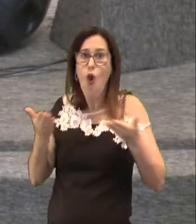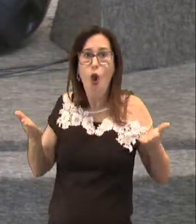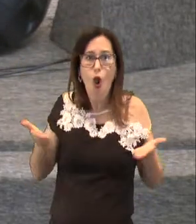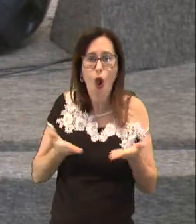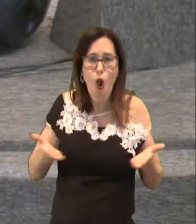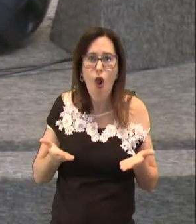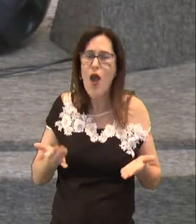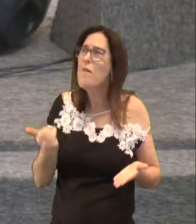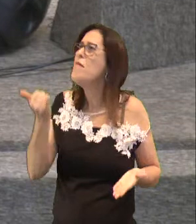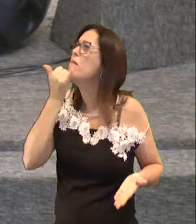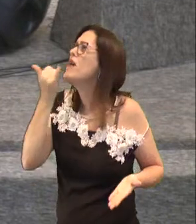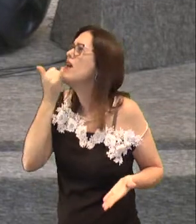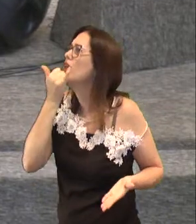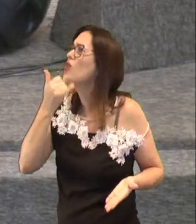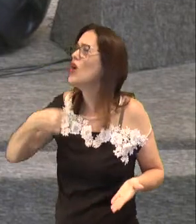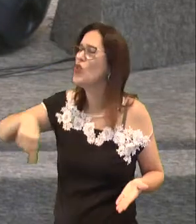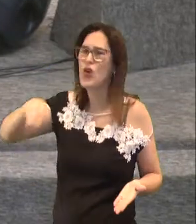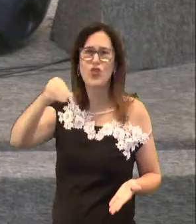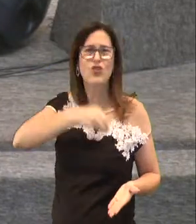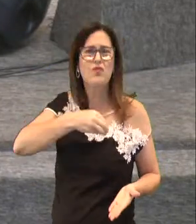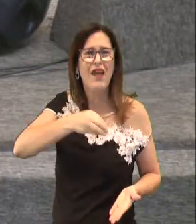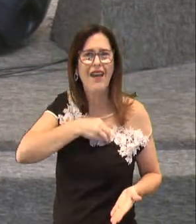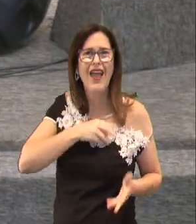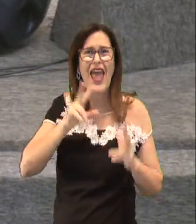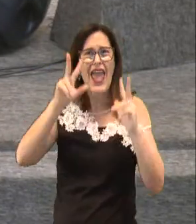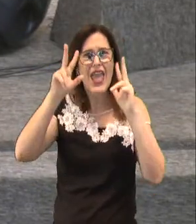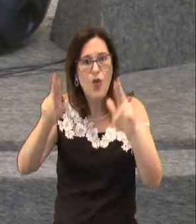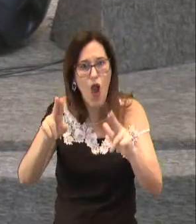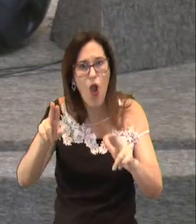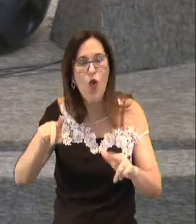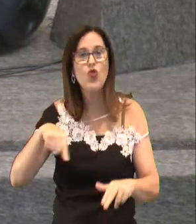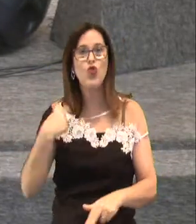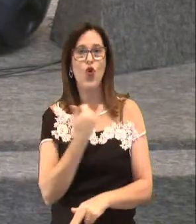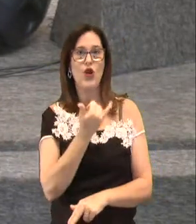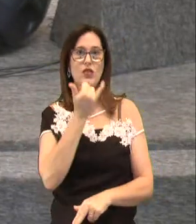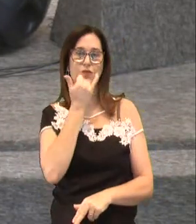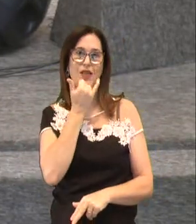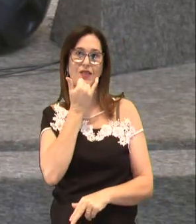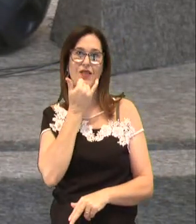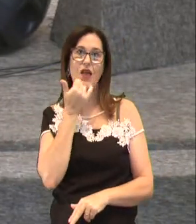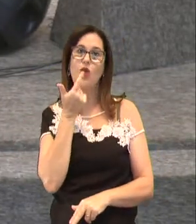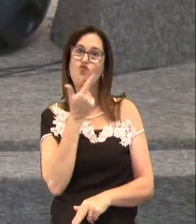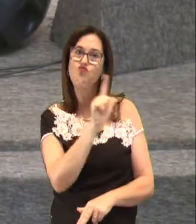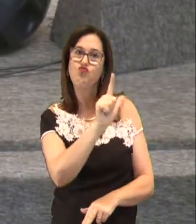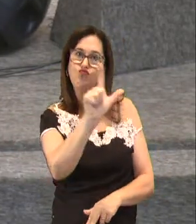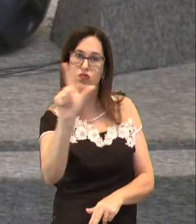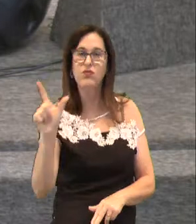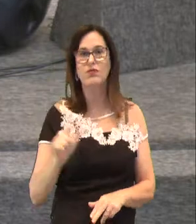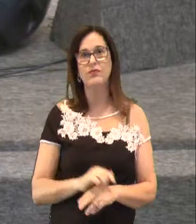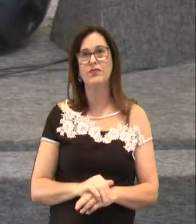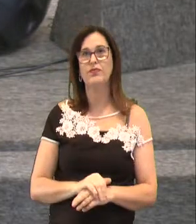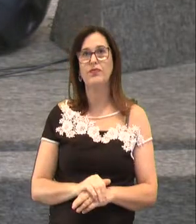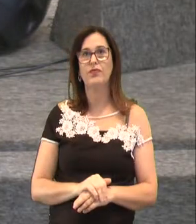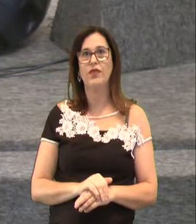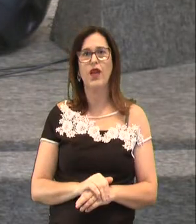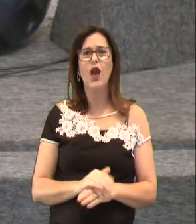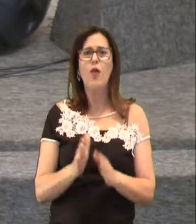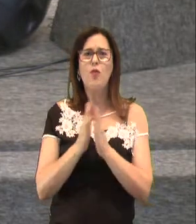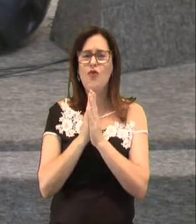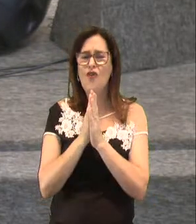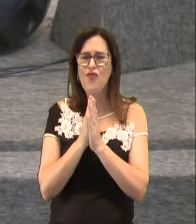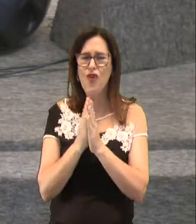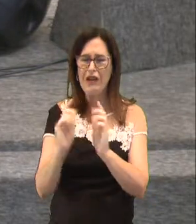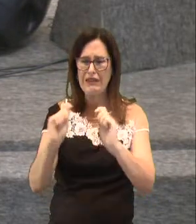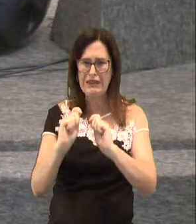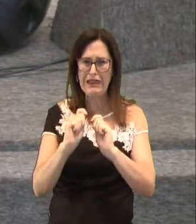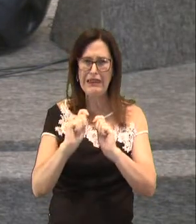e perdoa-nos as nossas dívidas, assim como nós temos perdoado aos nossos devedores. E não nos deixes